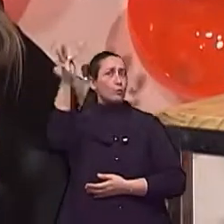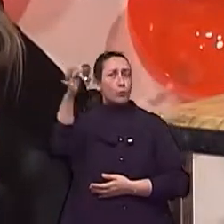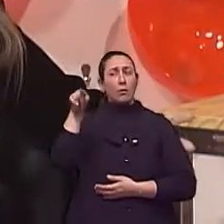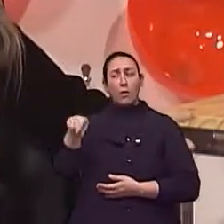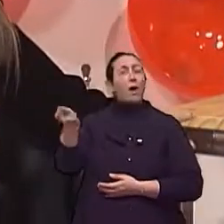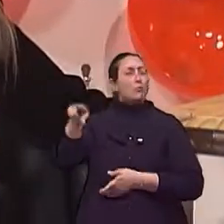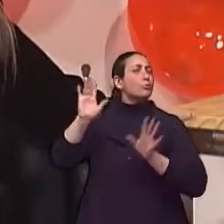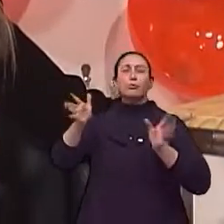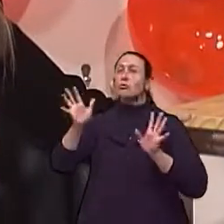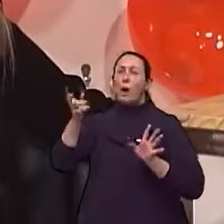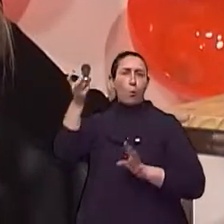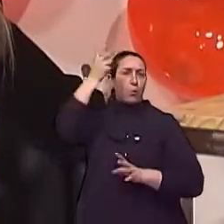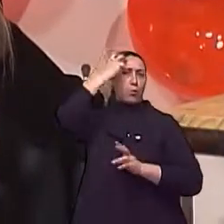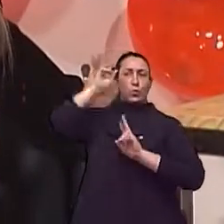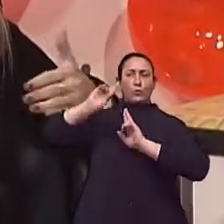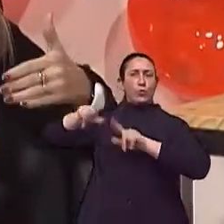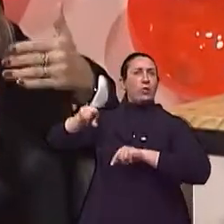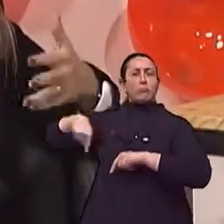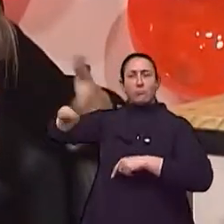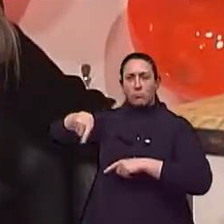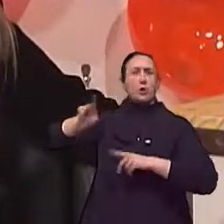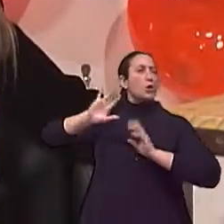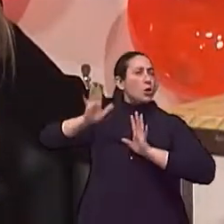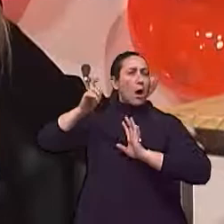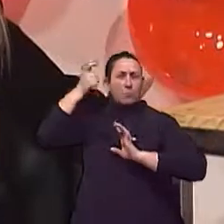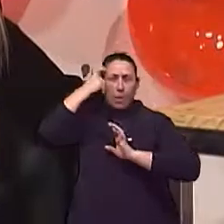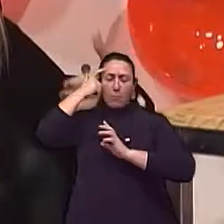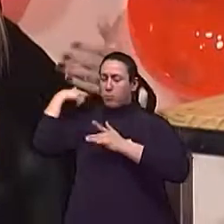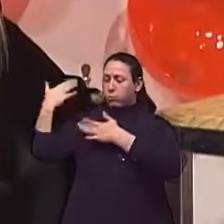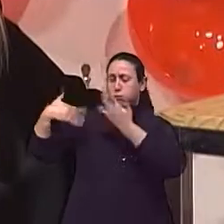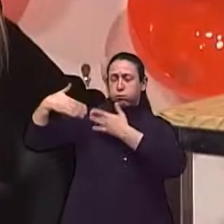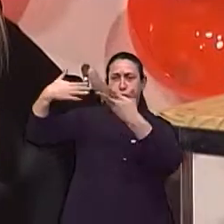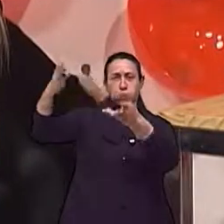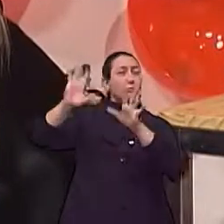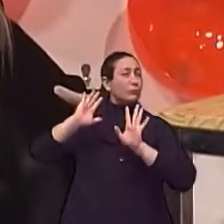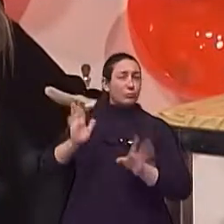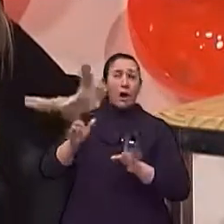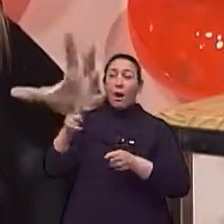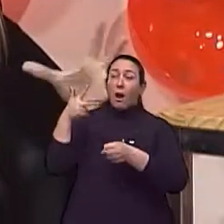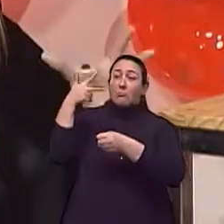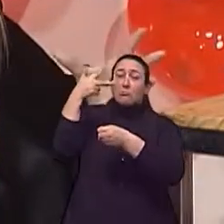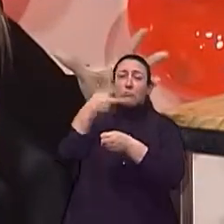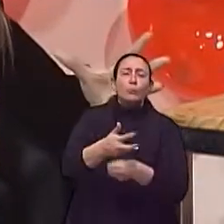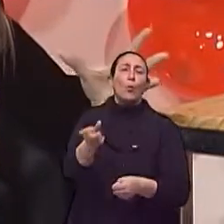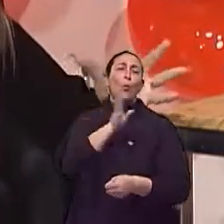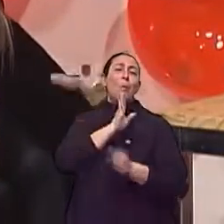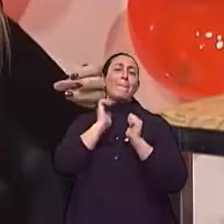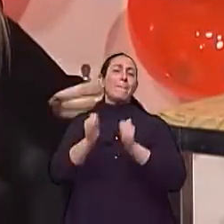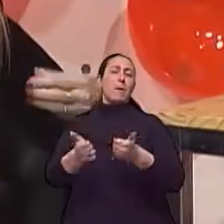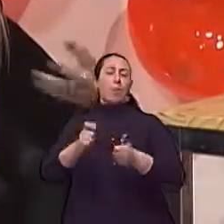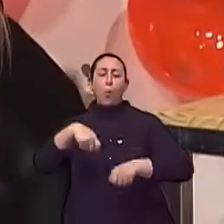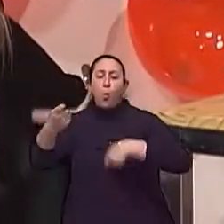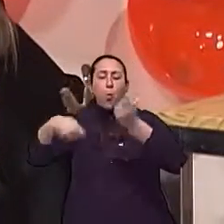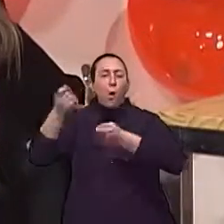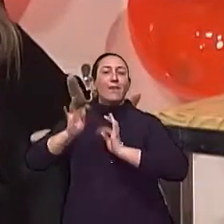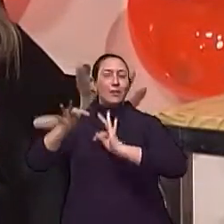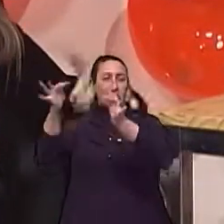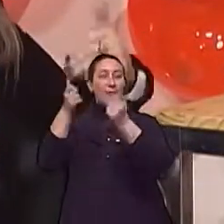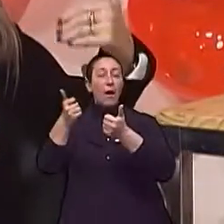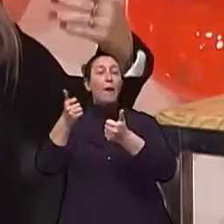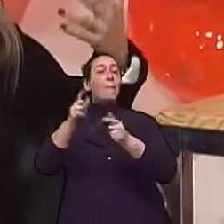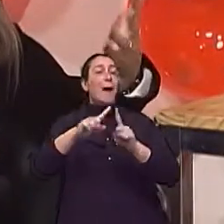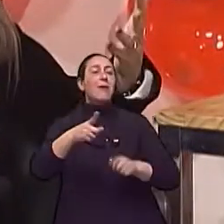cultura deles já vai ser diferente e esta dificuldade que eles comentaram aí o susto com a máquina o temor o